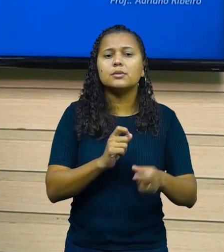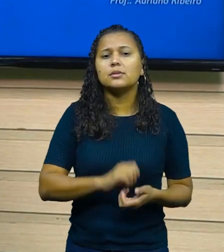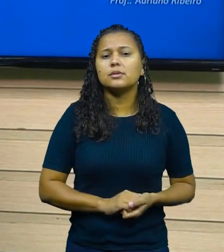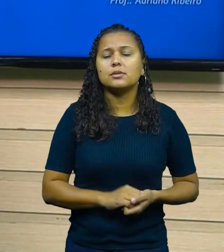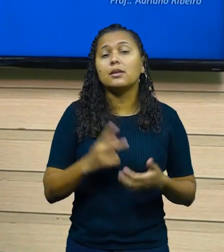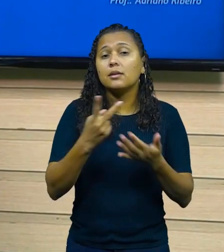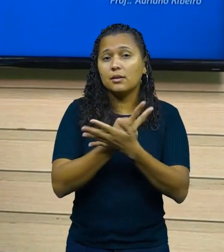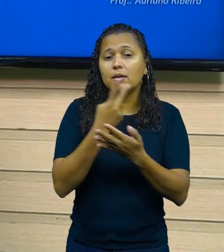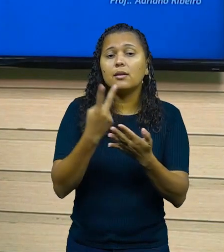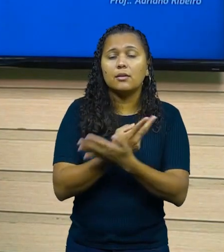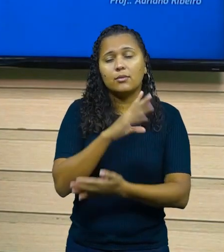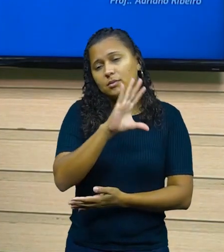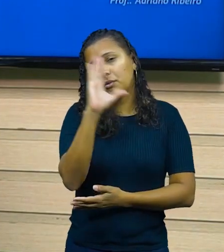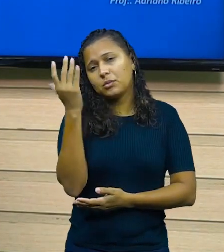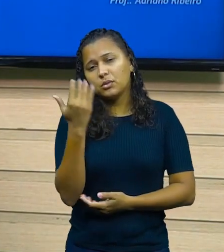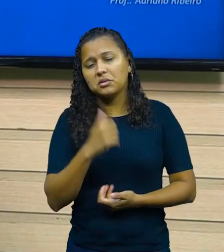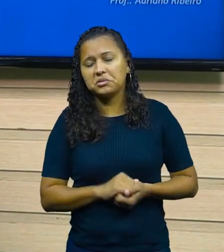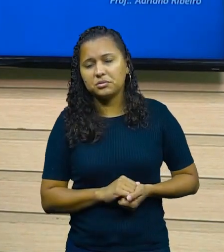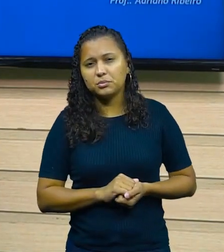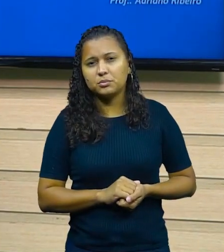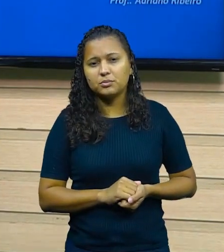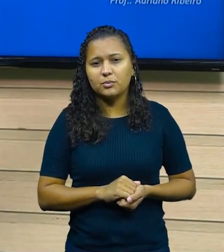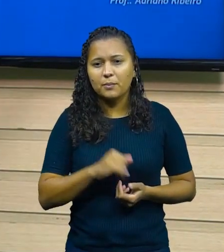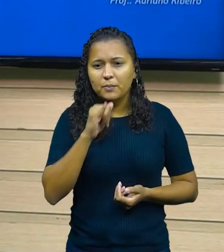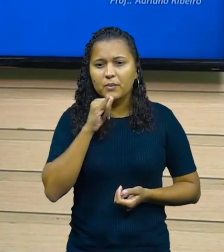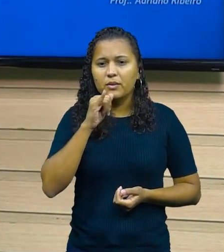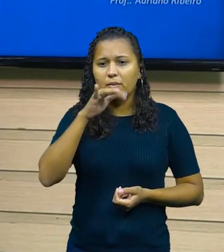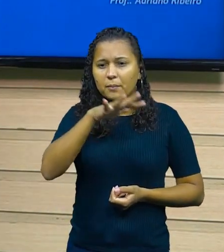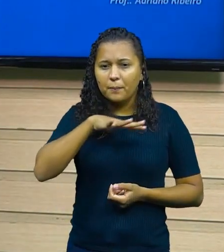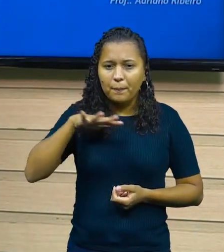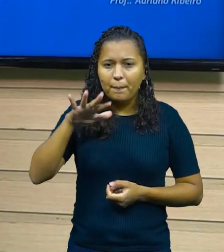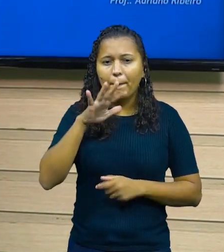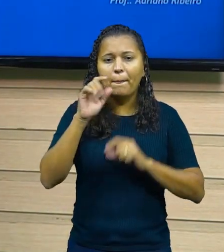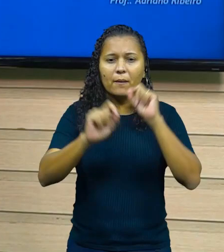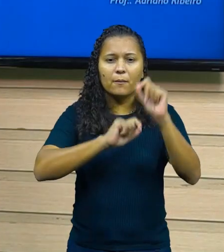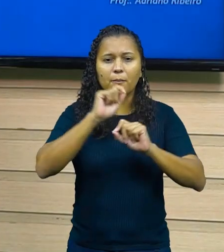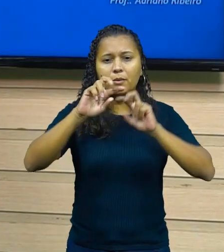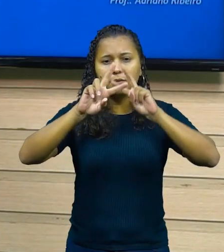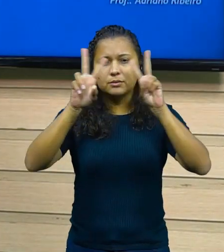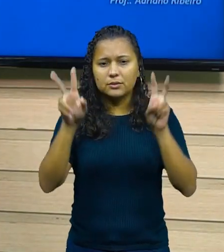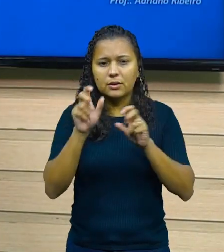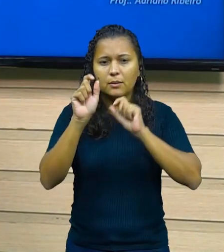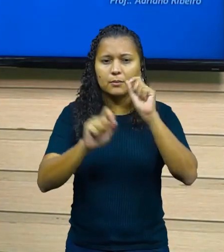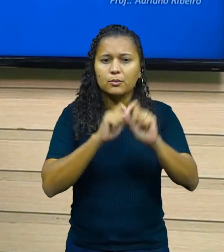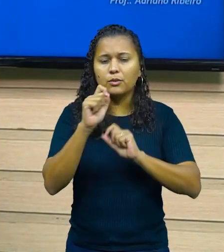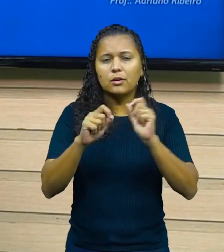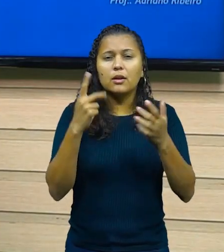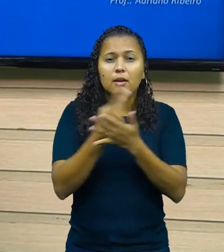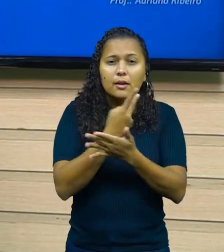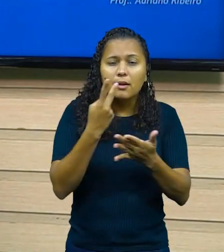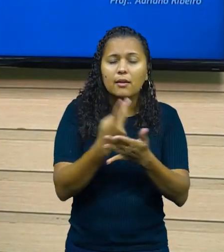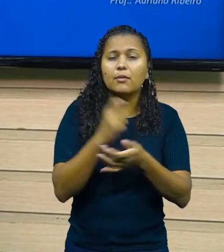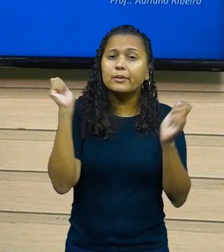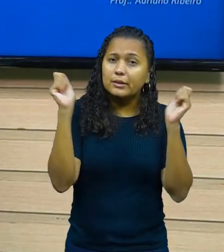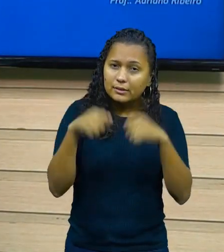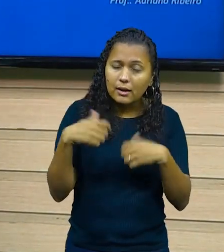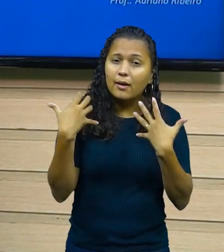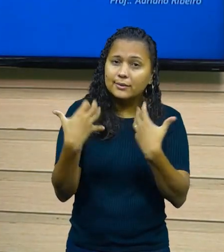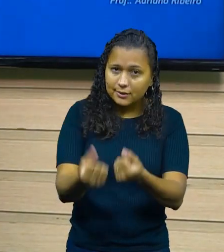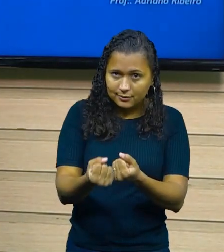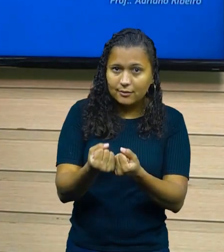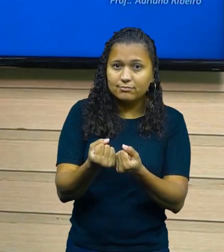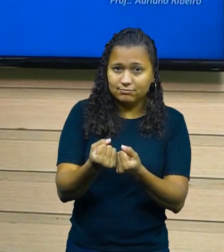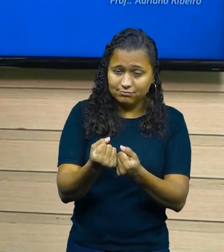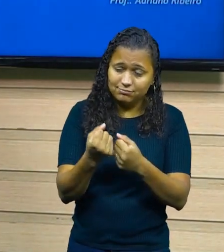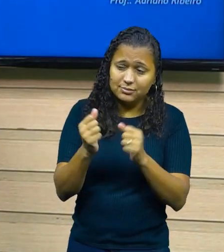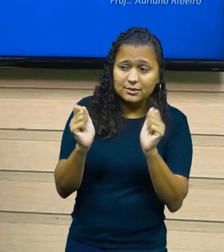dos erros, que a gente chama de, dentro da metrologia e da instrumentação, que são os erros toleráveis, né? Quando a gente fala em